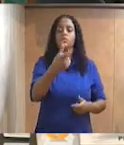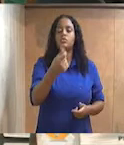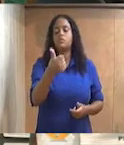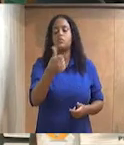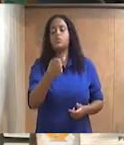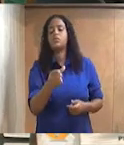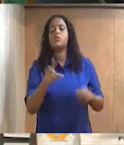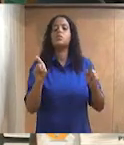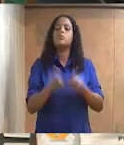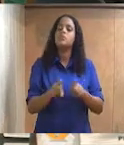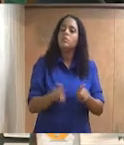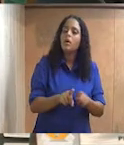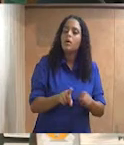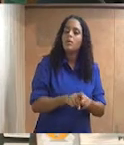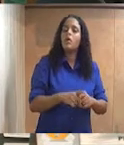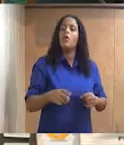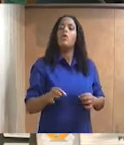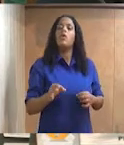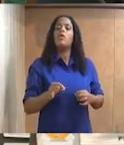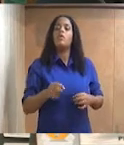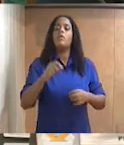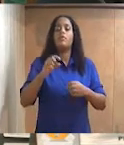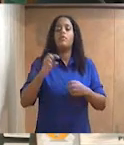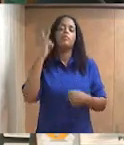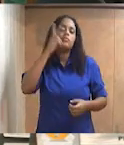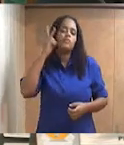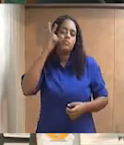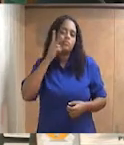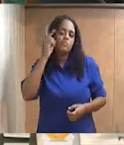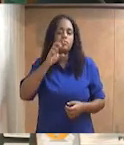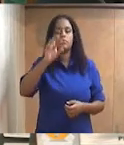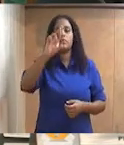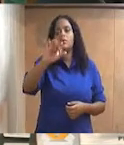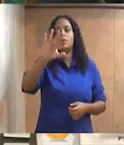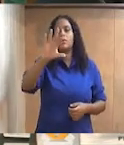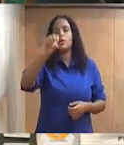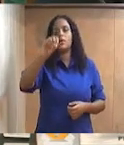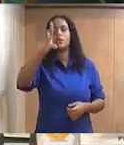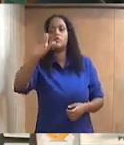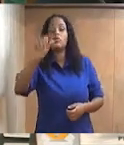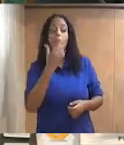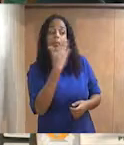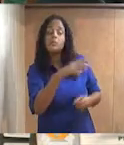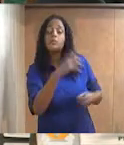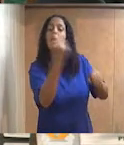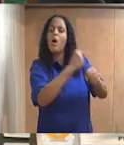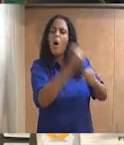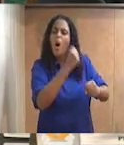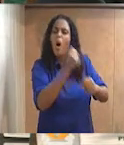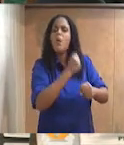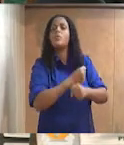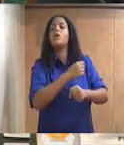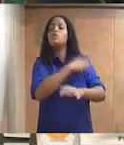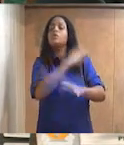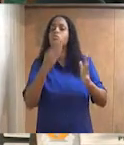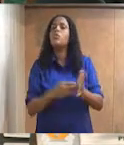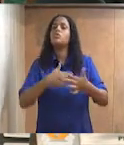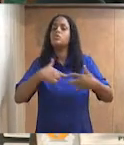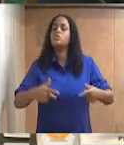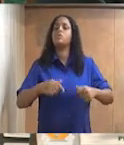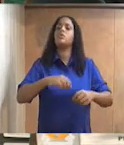6.254/2016, do excelentíssimo senhor vereador Ricardinho, solicitando ao excelentíssimo senhor prefeito obras de asfaltamento em toda a extensão das